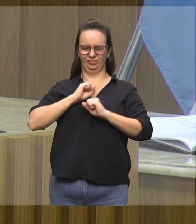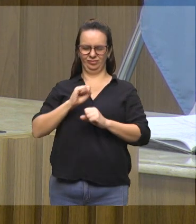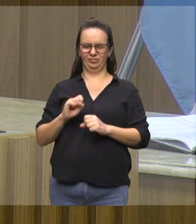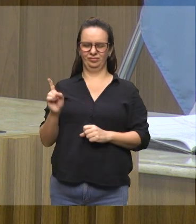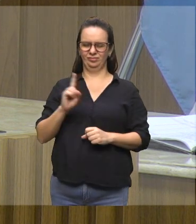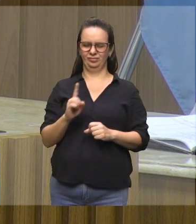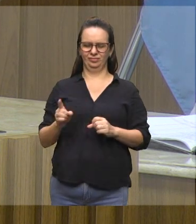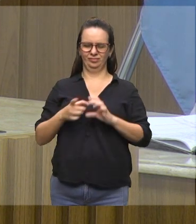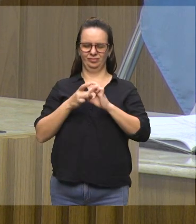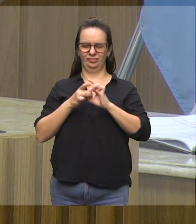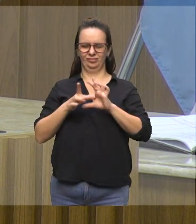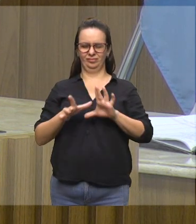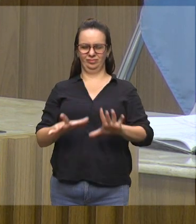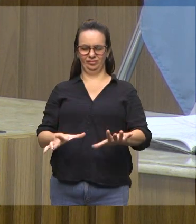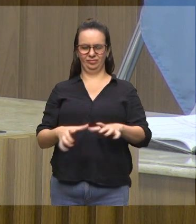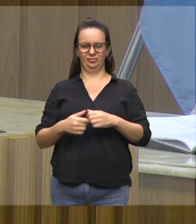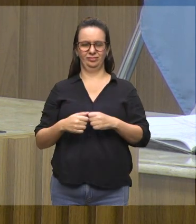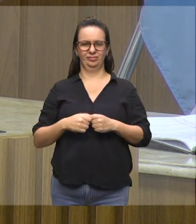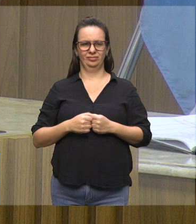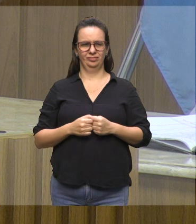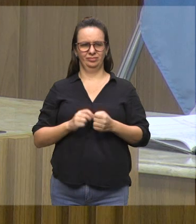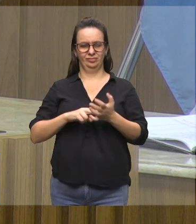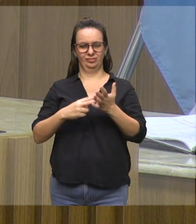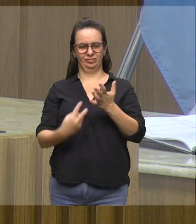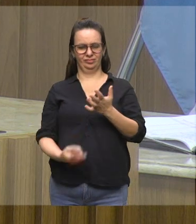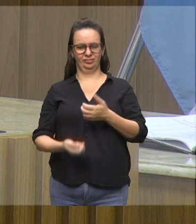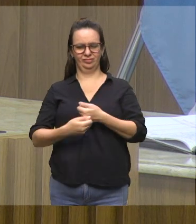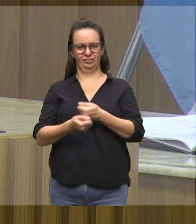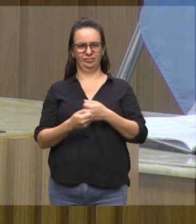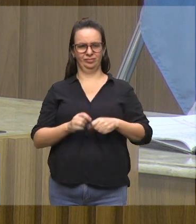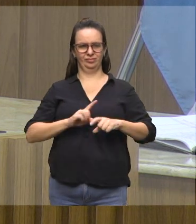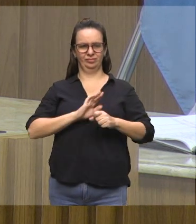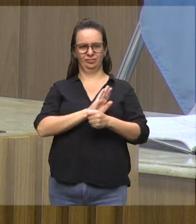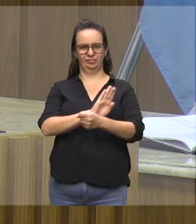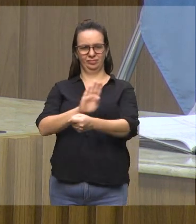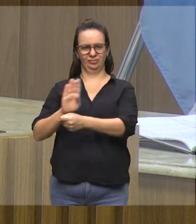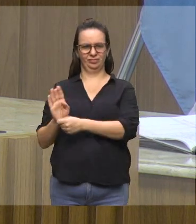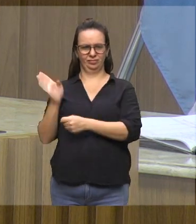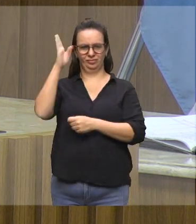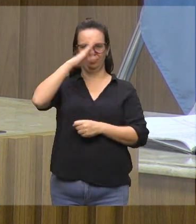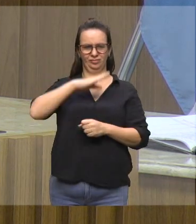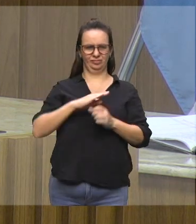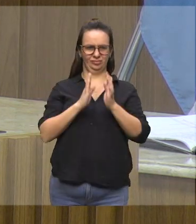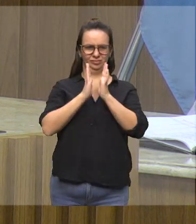nos deixeis cair em tentação, mas livrai-nos do mal. Amém.